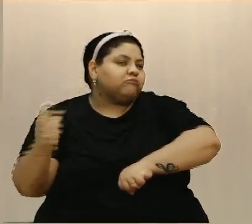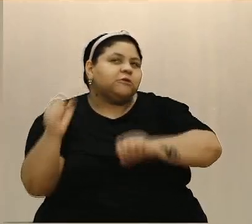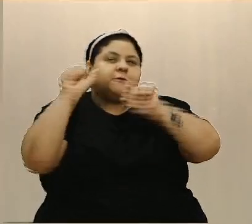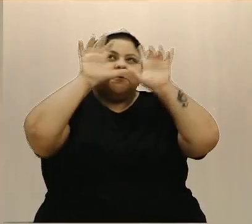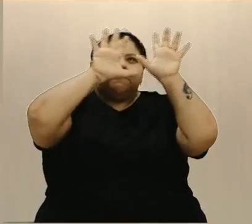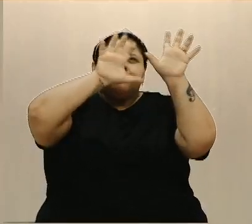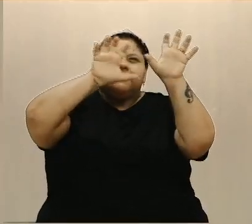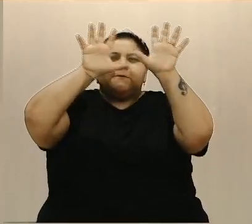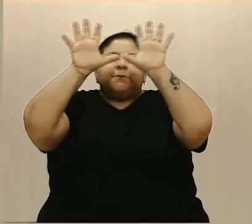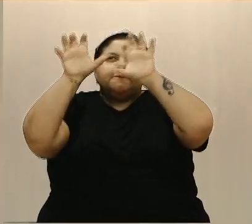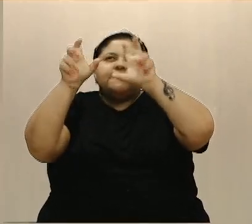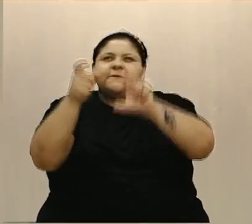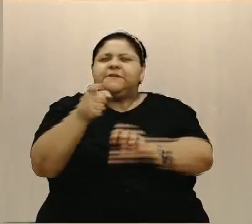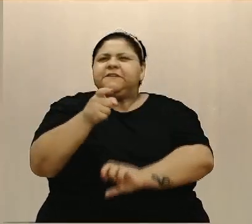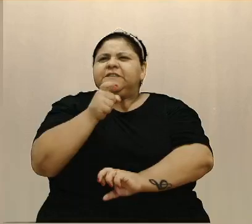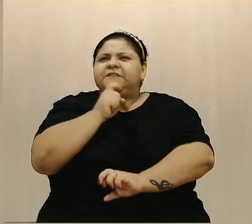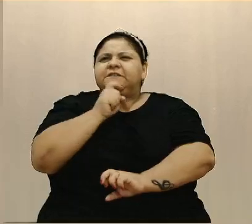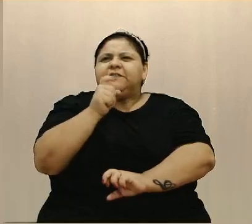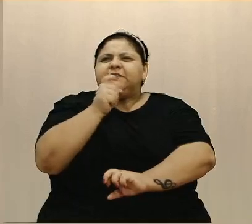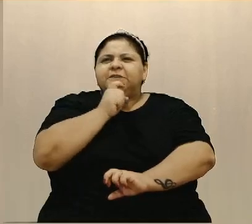quente, muito alvoroço.